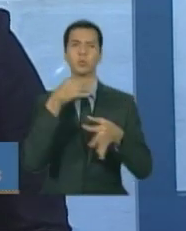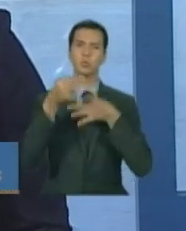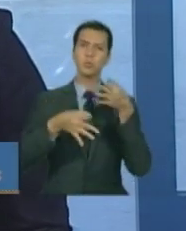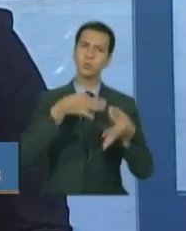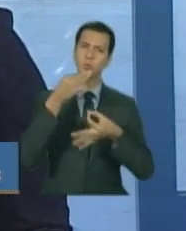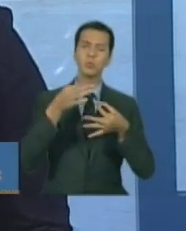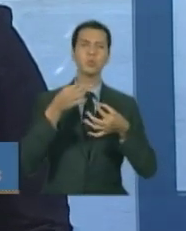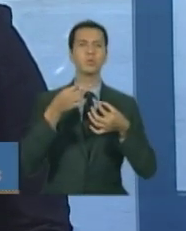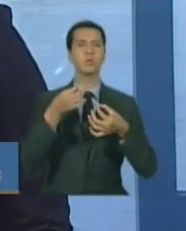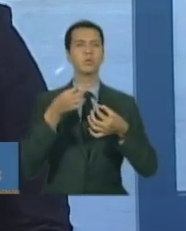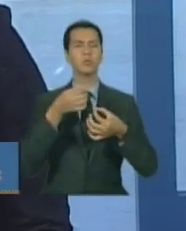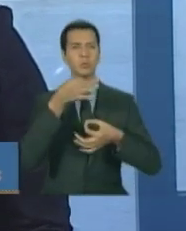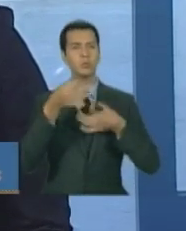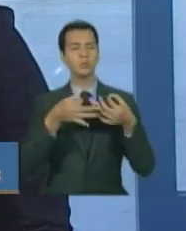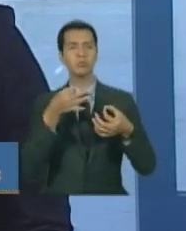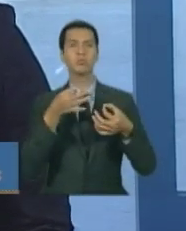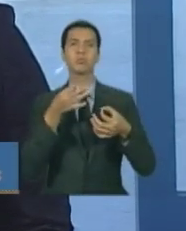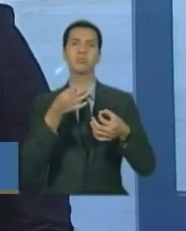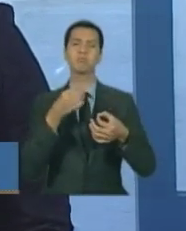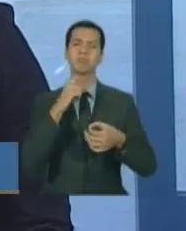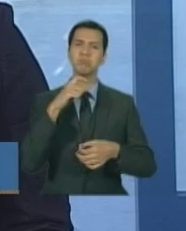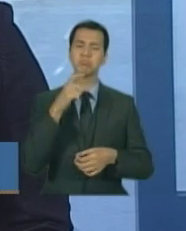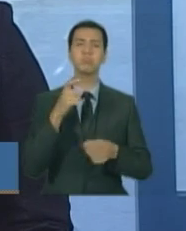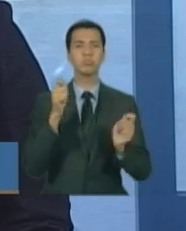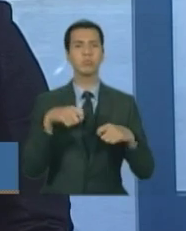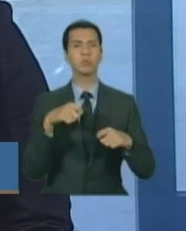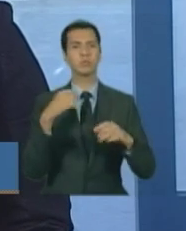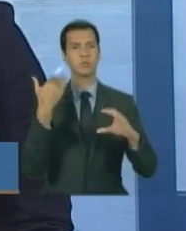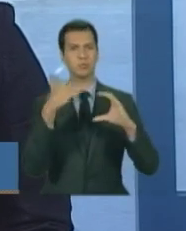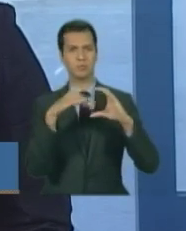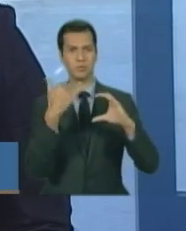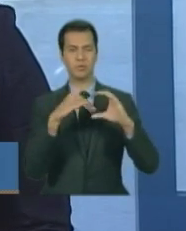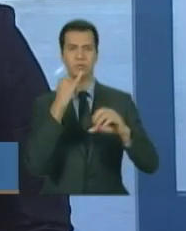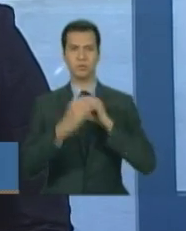5864-5867, 5868 ou pelo e-mail